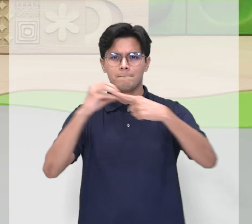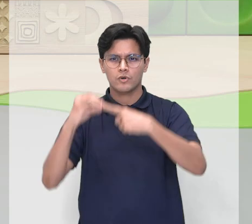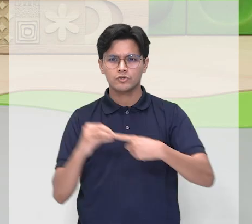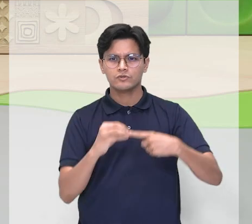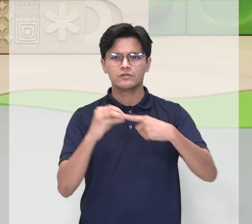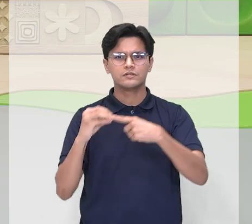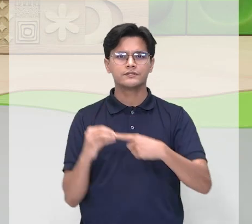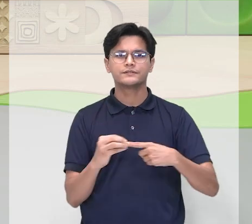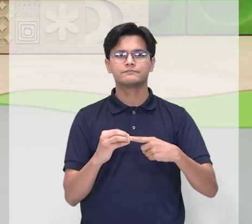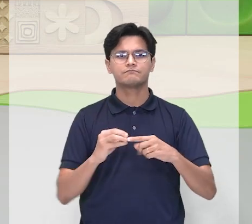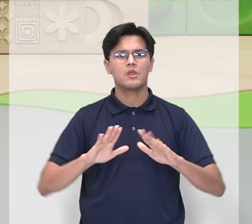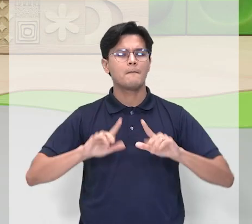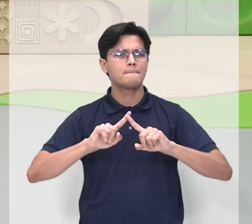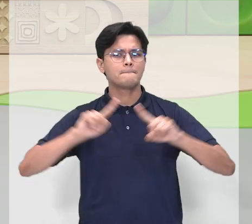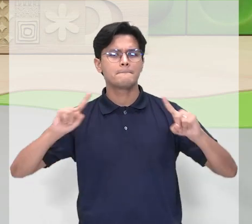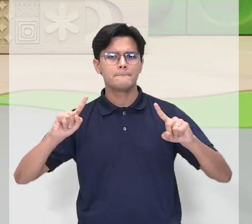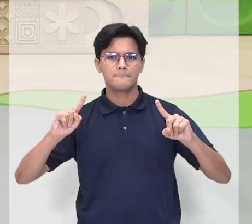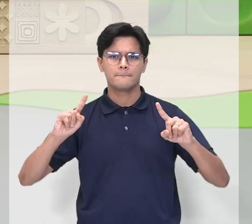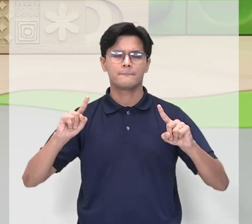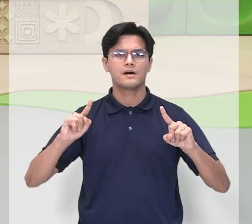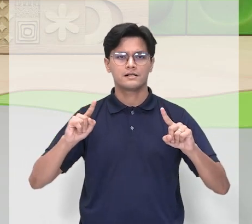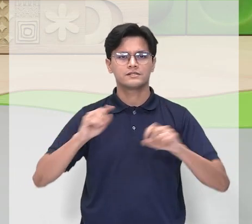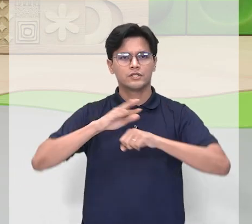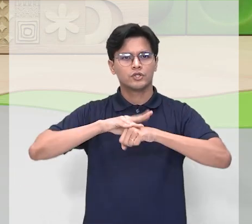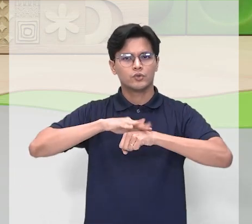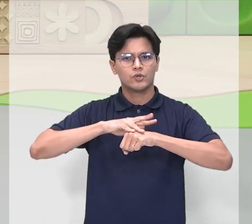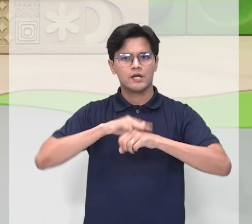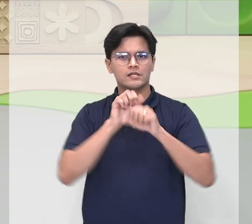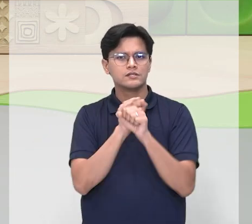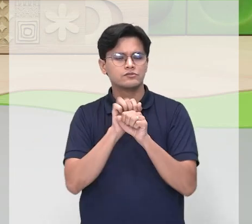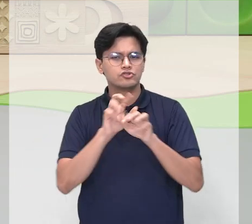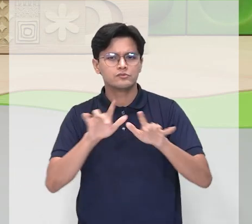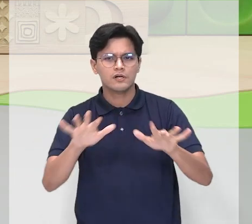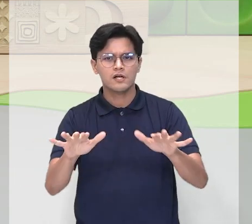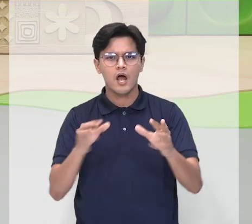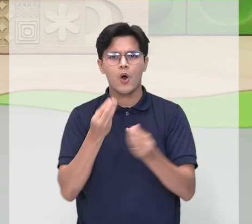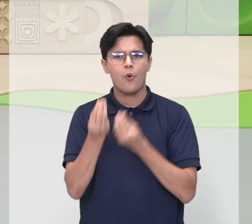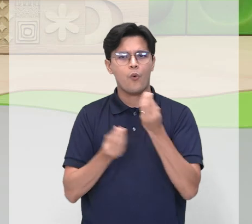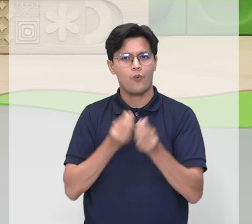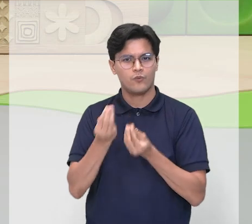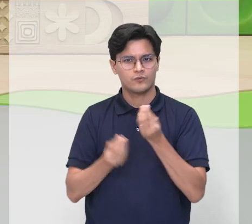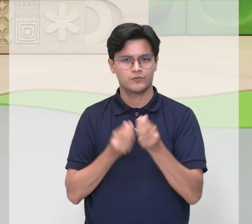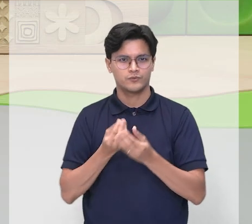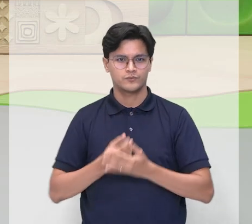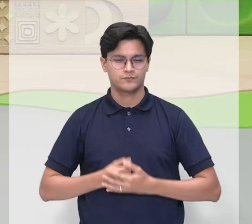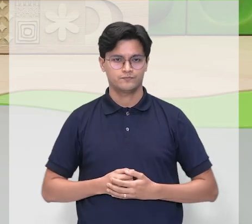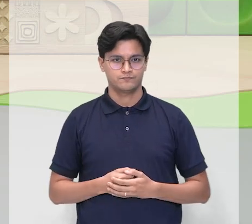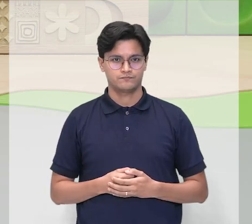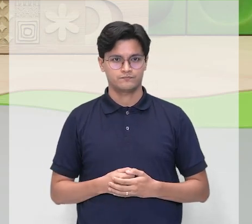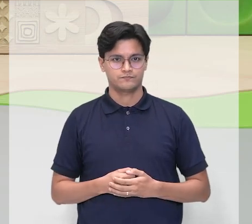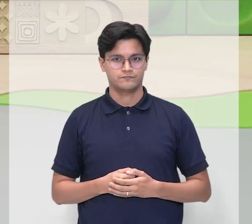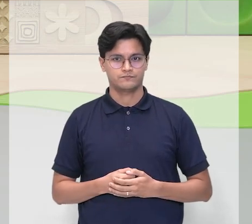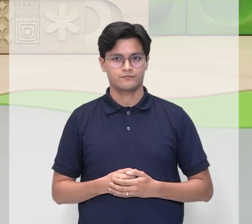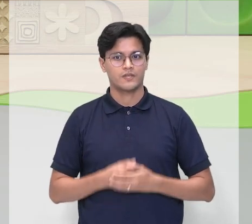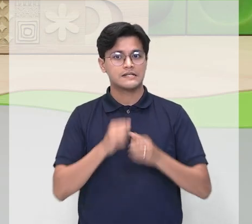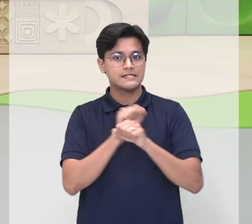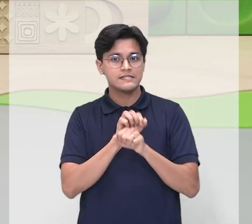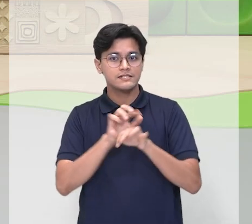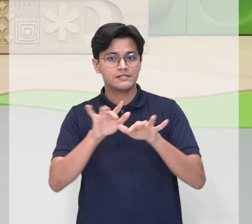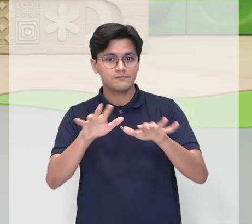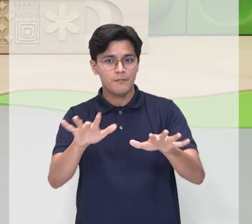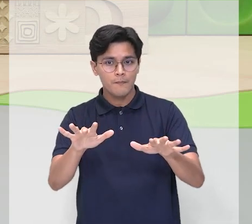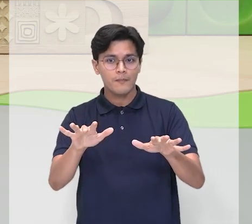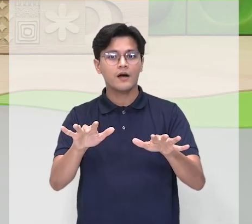se transmitem, né? Como elas se espalham? Elas se espalham através do quê?